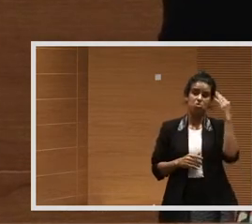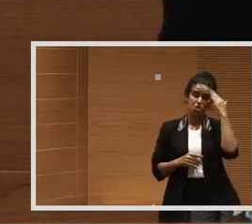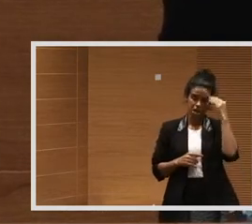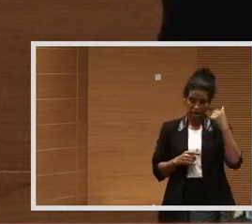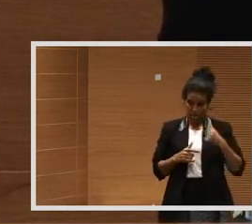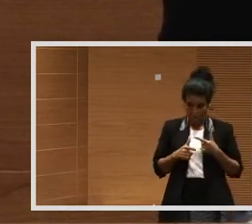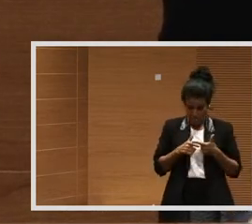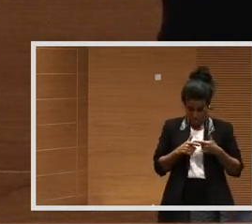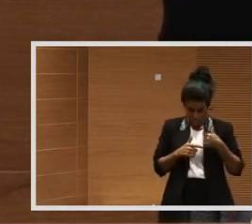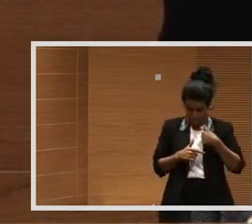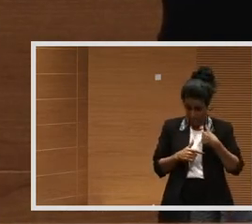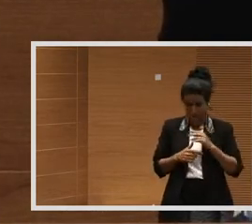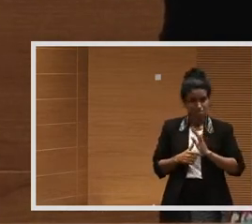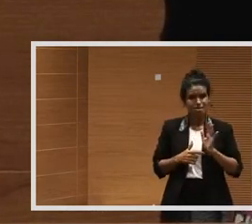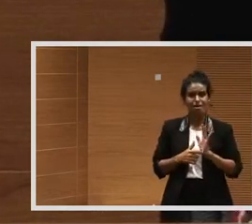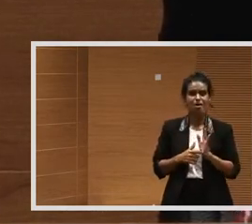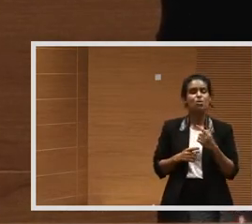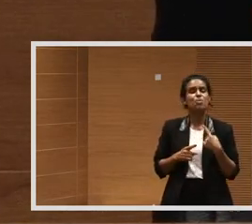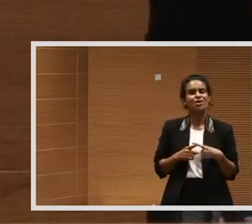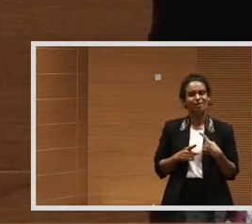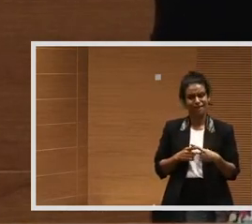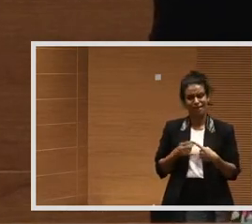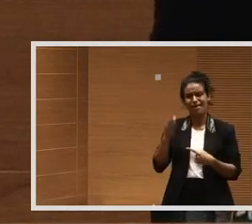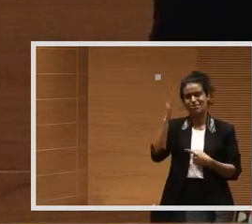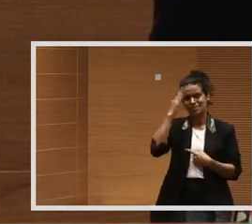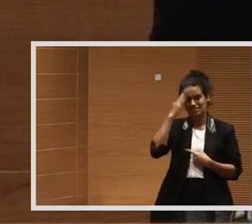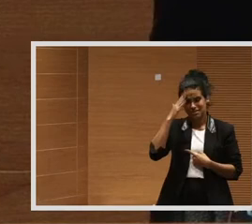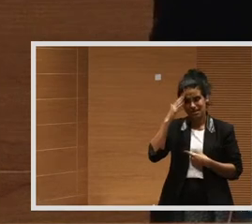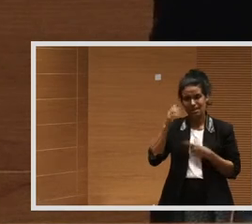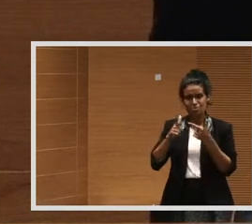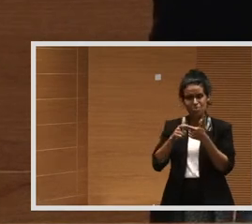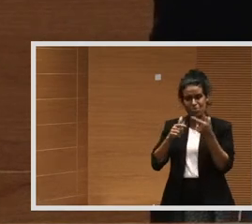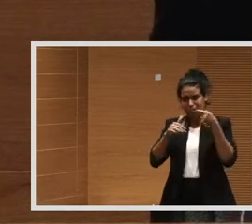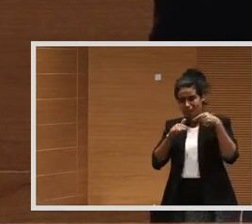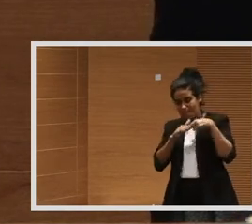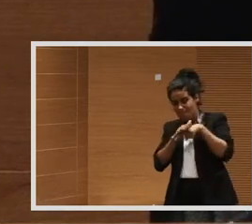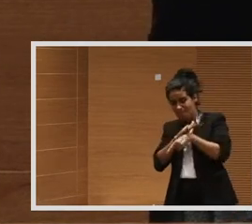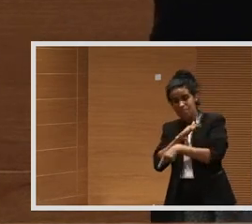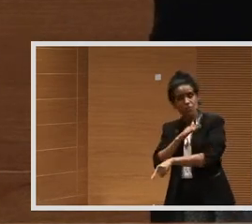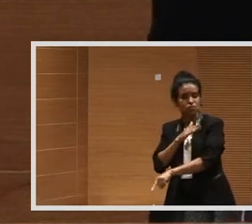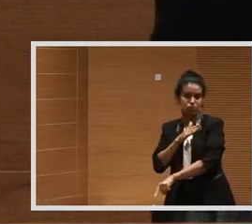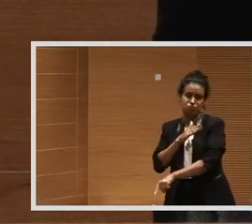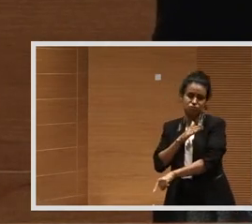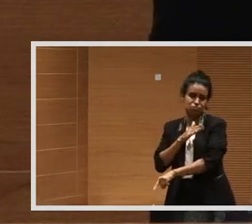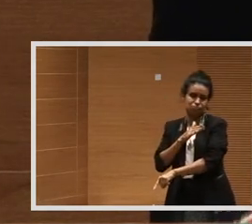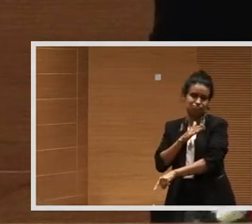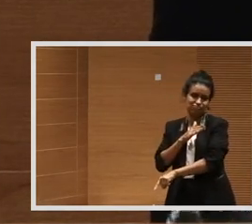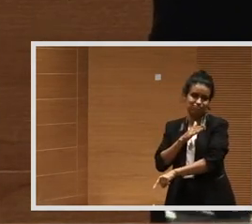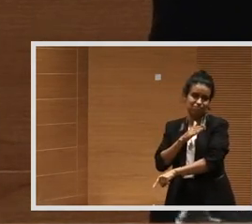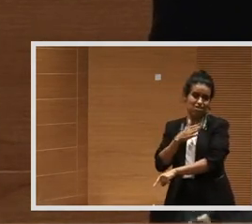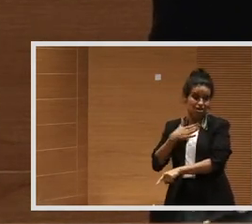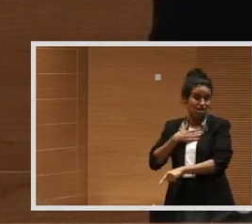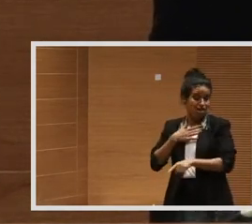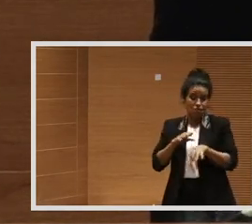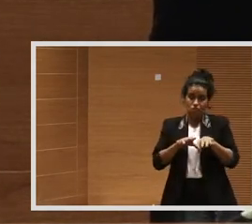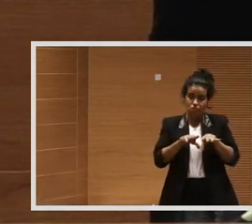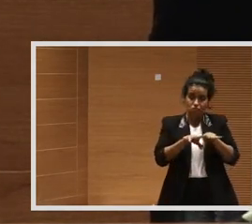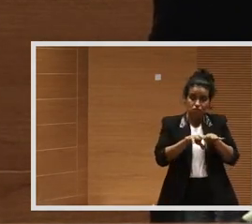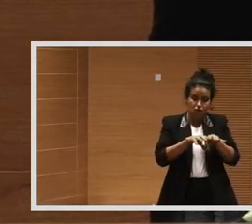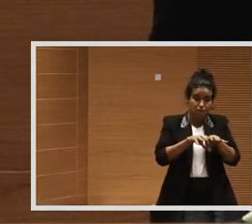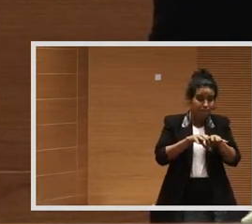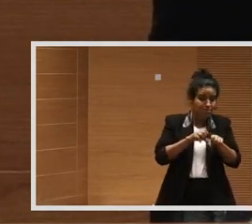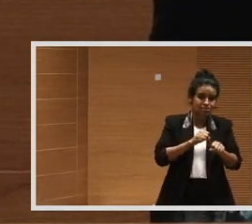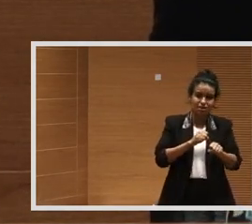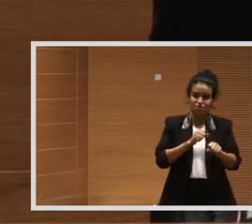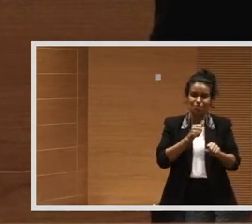algo muito mais cristalizado, muito mais profundo, e eu não tenho condições, não tenho formação